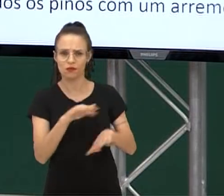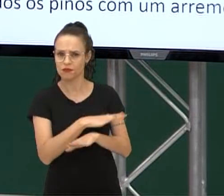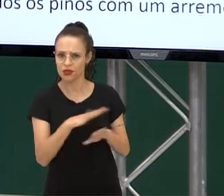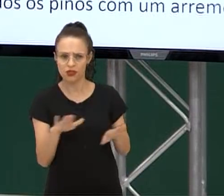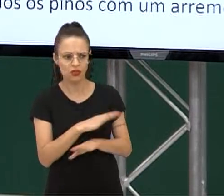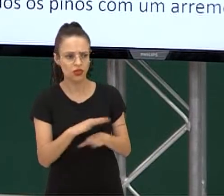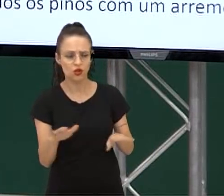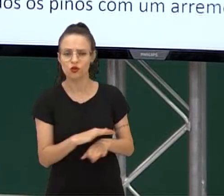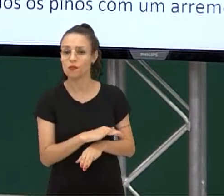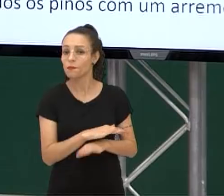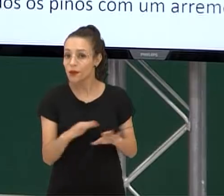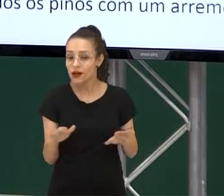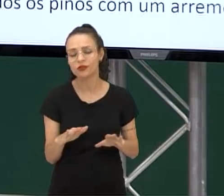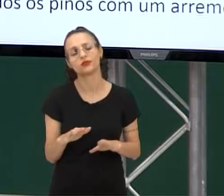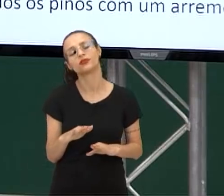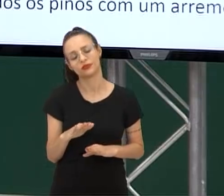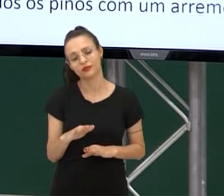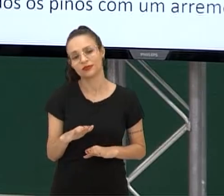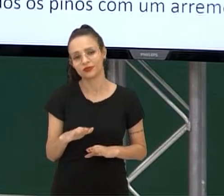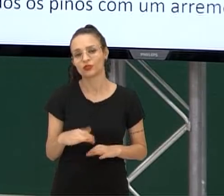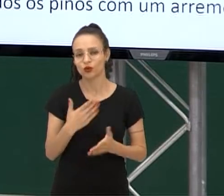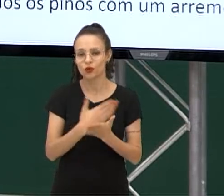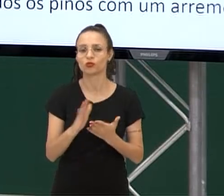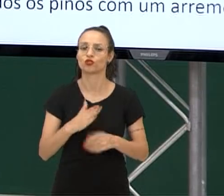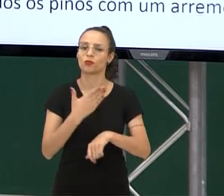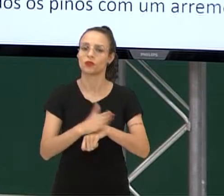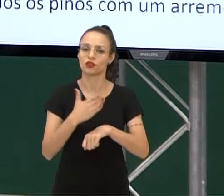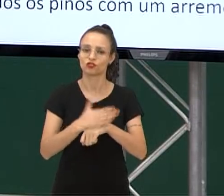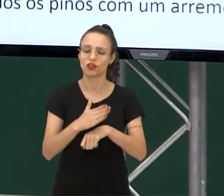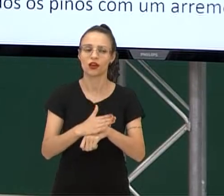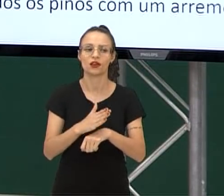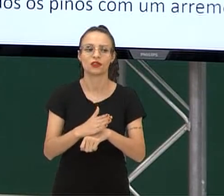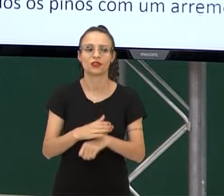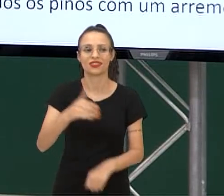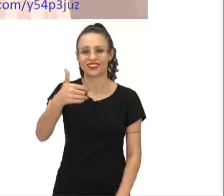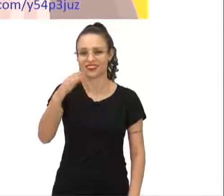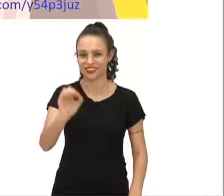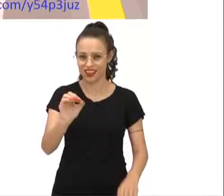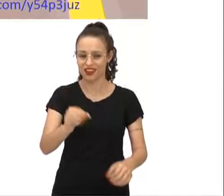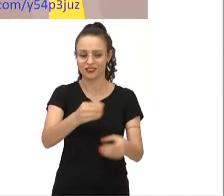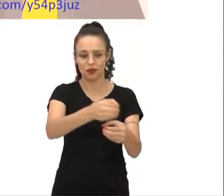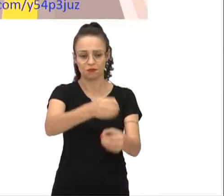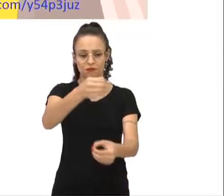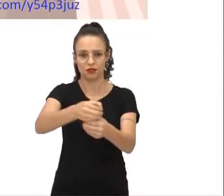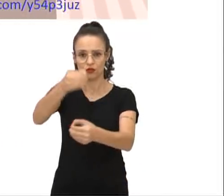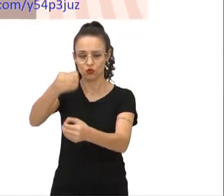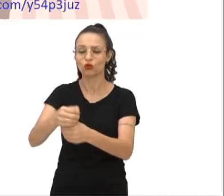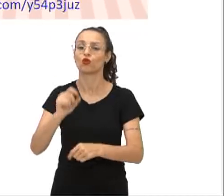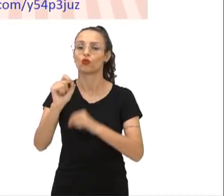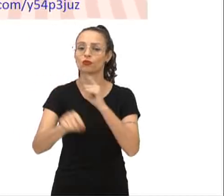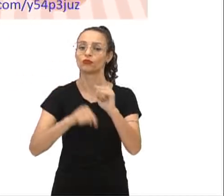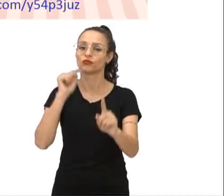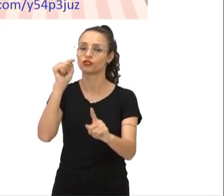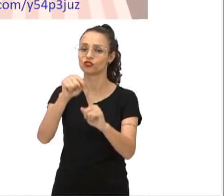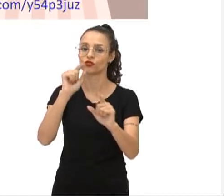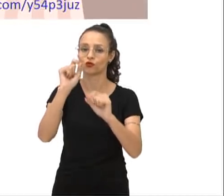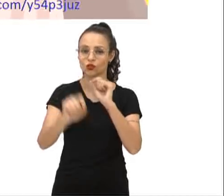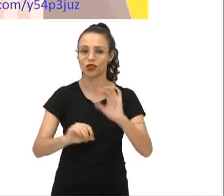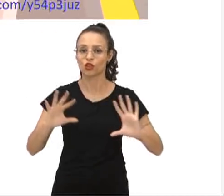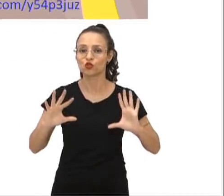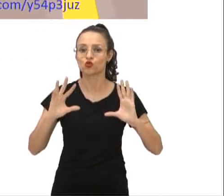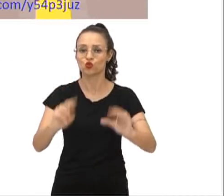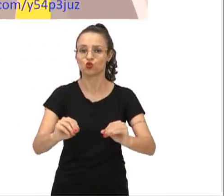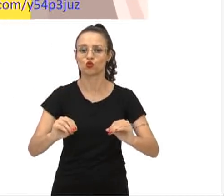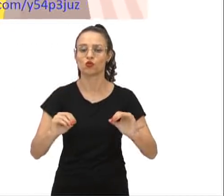desviar, para não estar praticando o jogo de 9 pinos, começou a praticar o jogo de 10 pinos. E qual que é o objetivo então, professor? O objetivo é derrubar